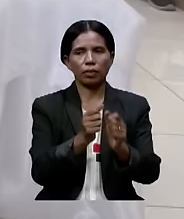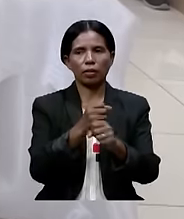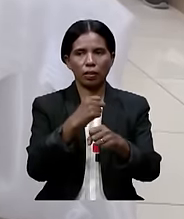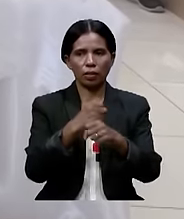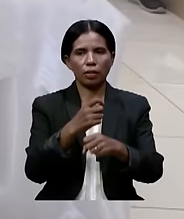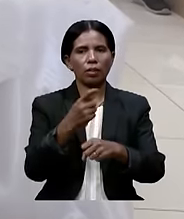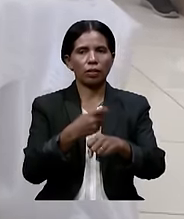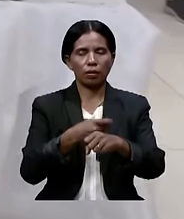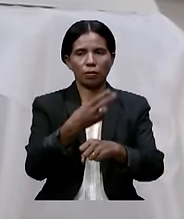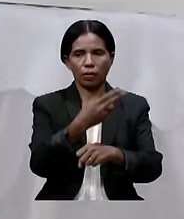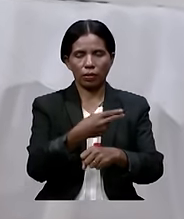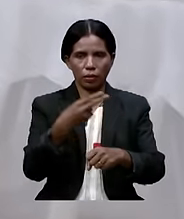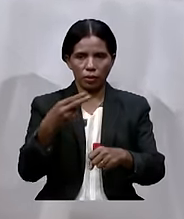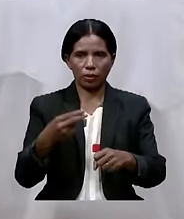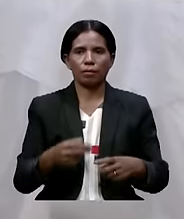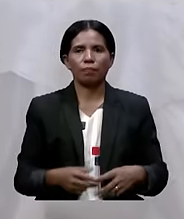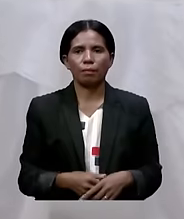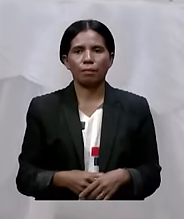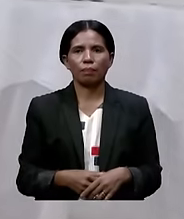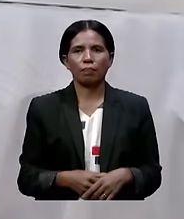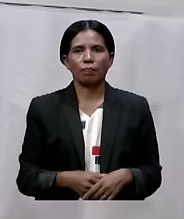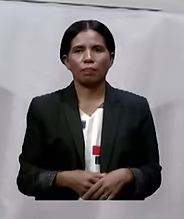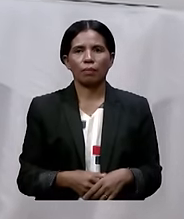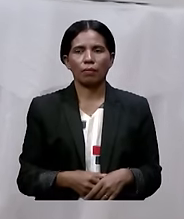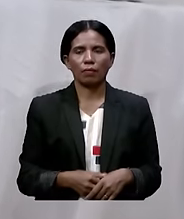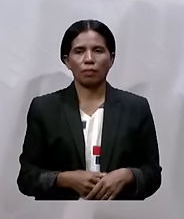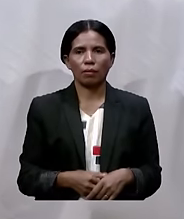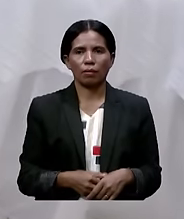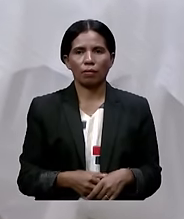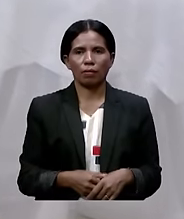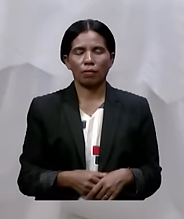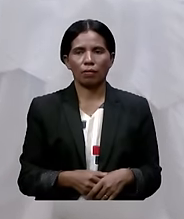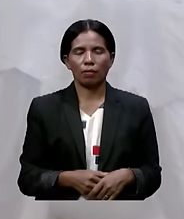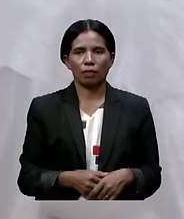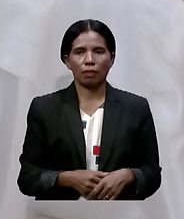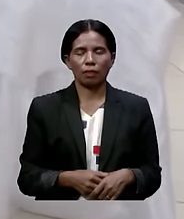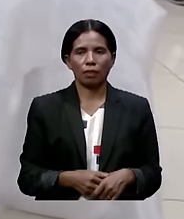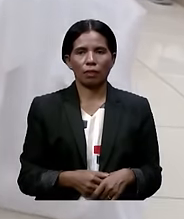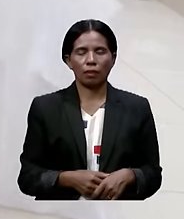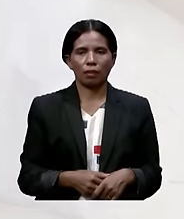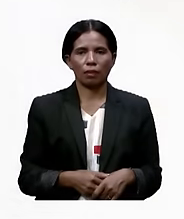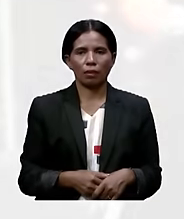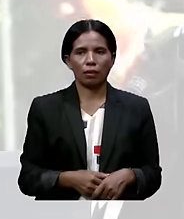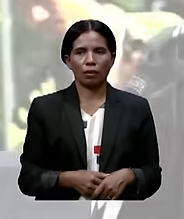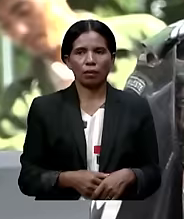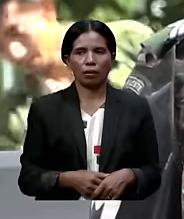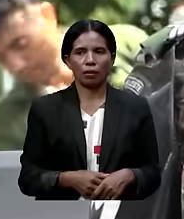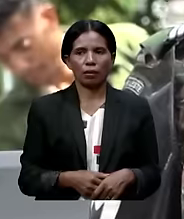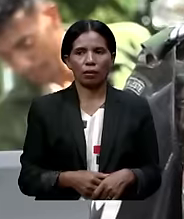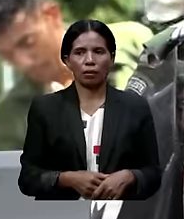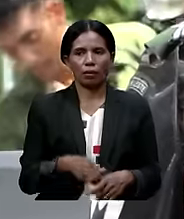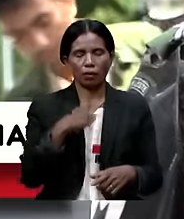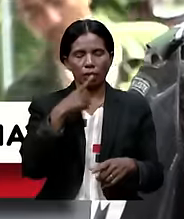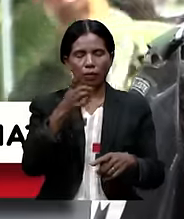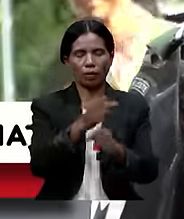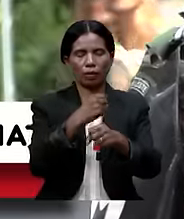durante tempo ocupação Indonésia. Não podemos deixar de reconhecer sua magnífica obra, a